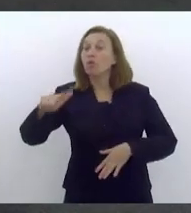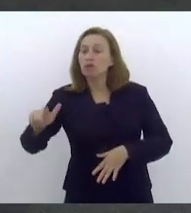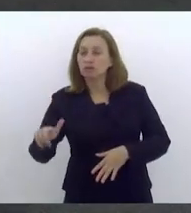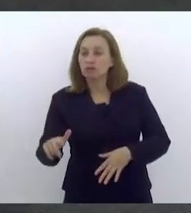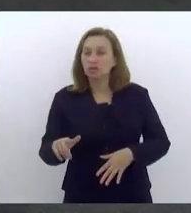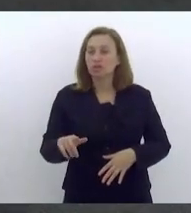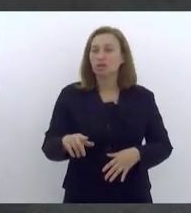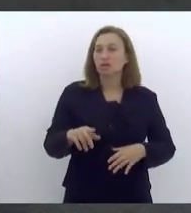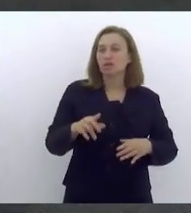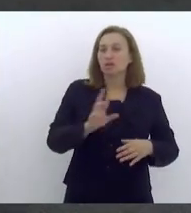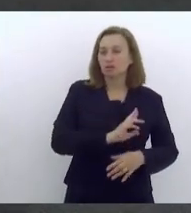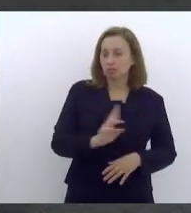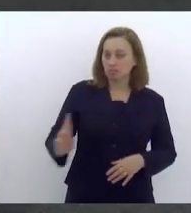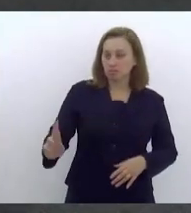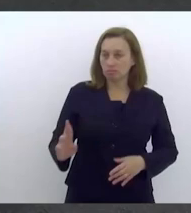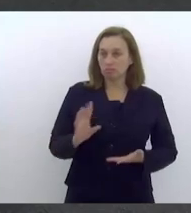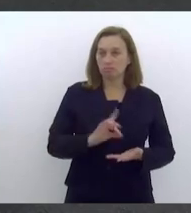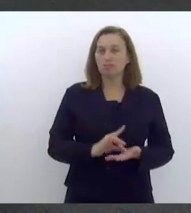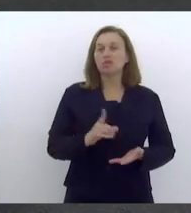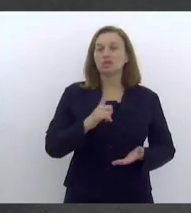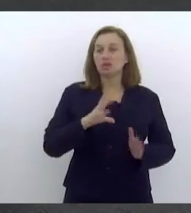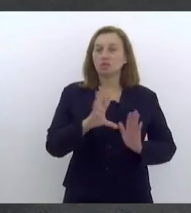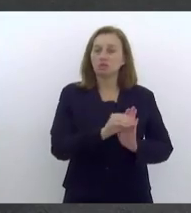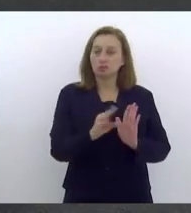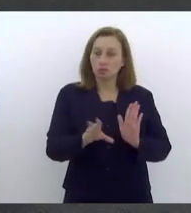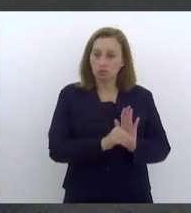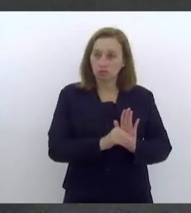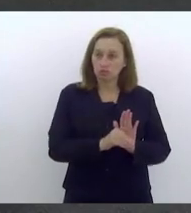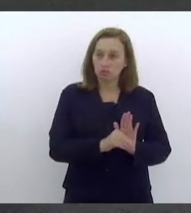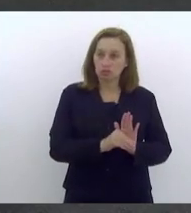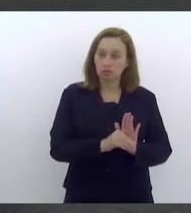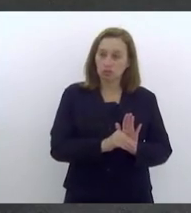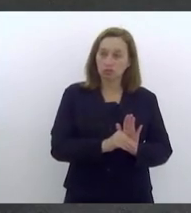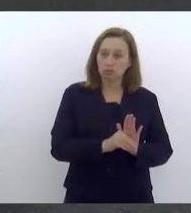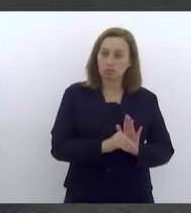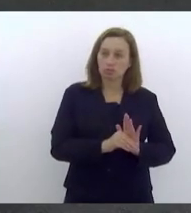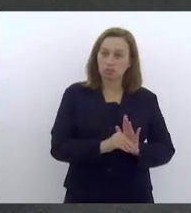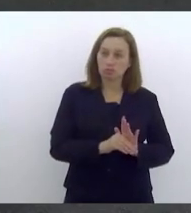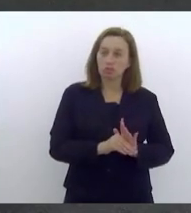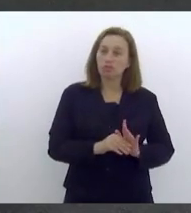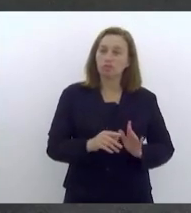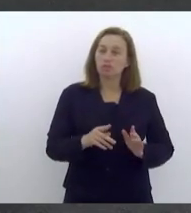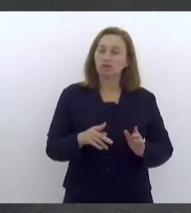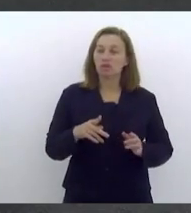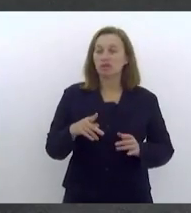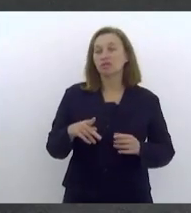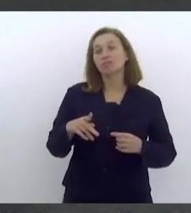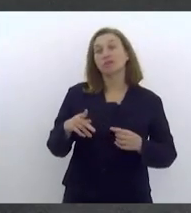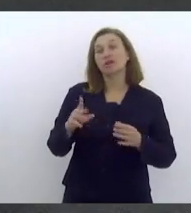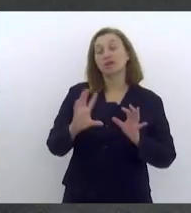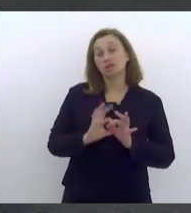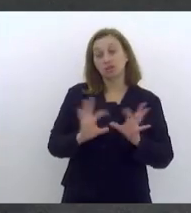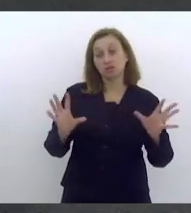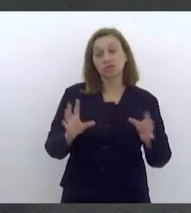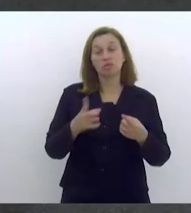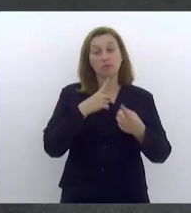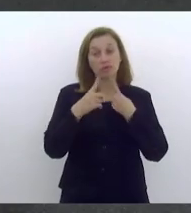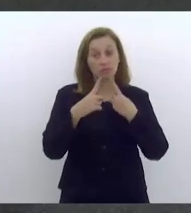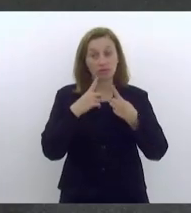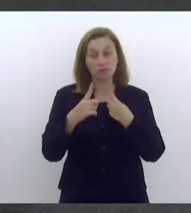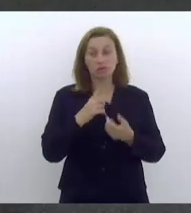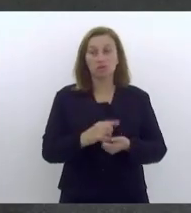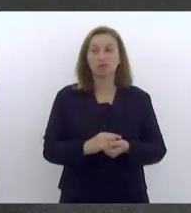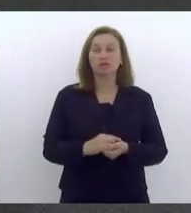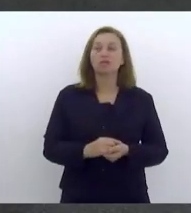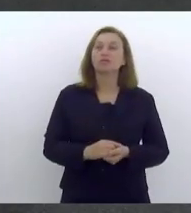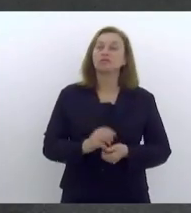não seja a religião oficial tem o conteúdo de intolerância para fazer o debate. O Estado é laico e o Estado laico